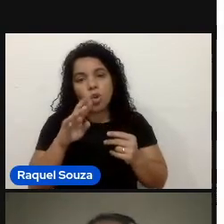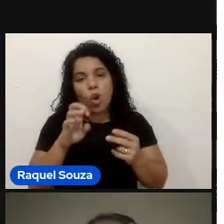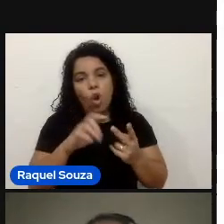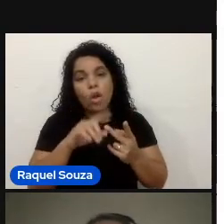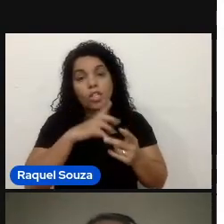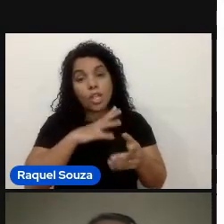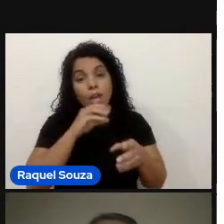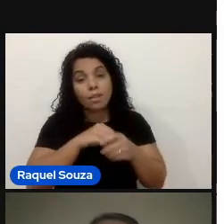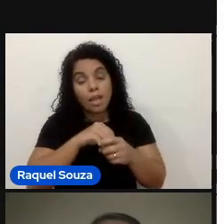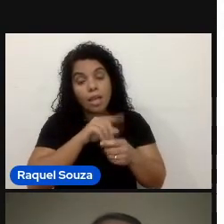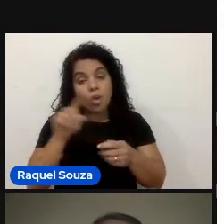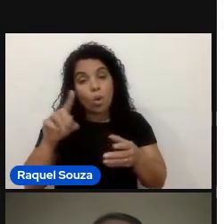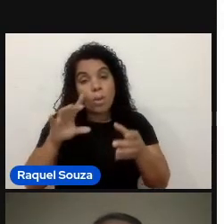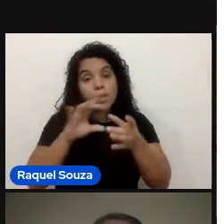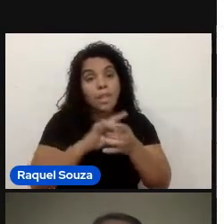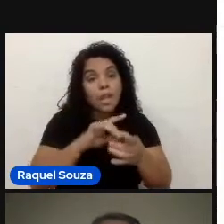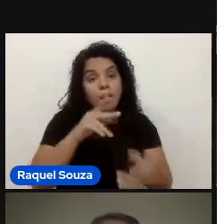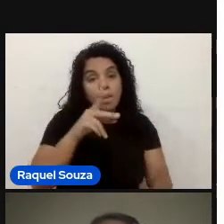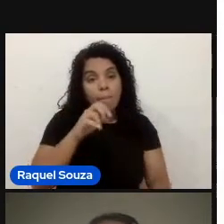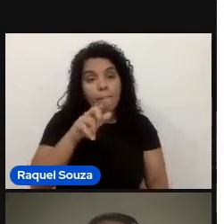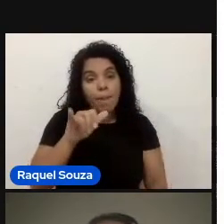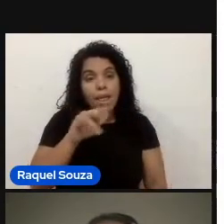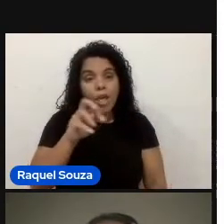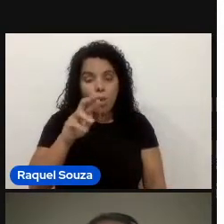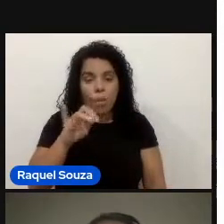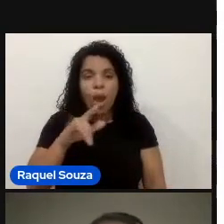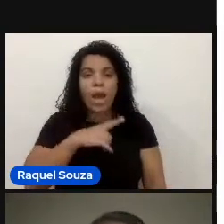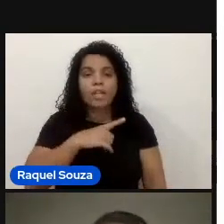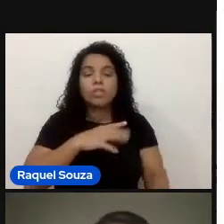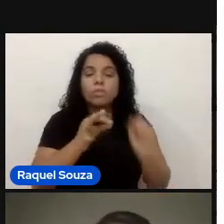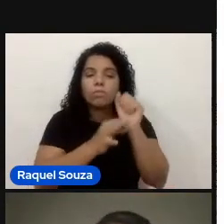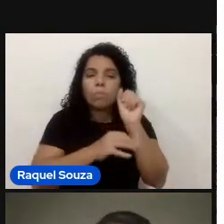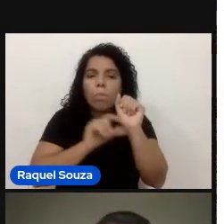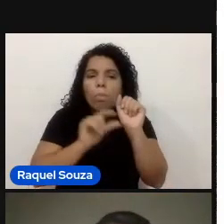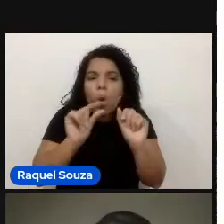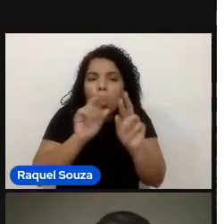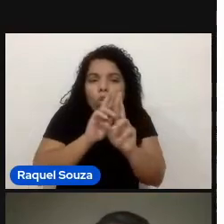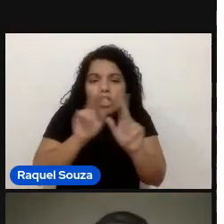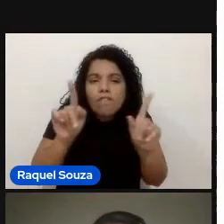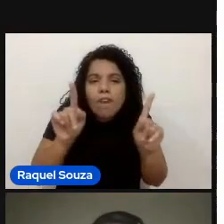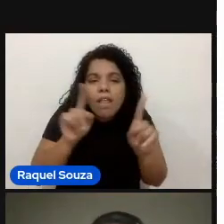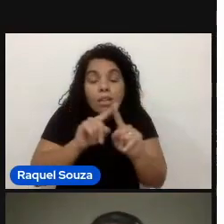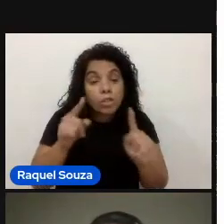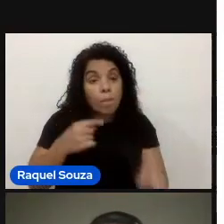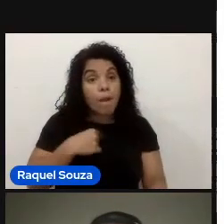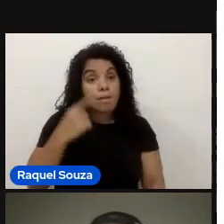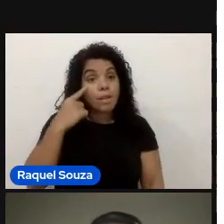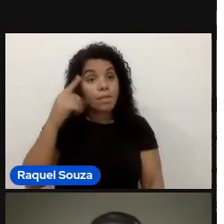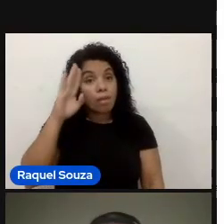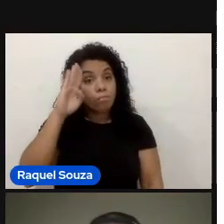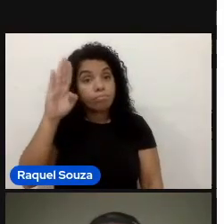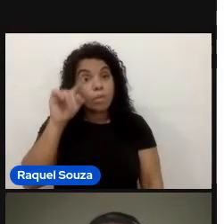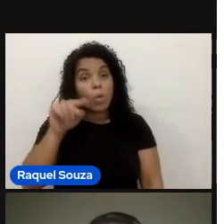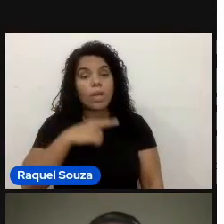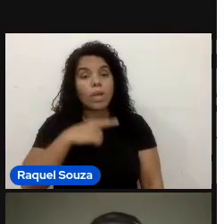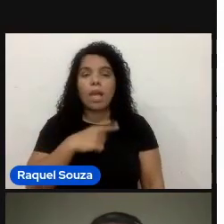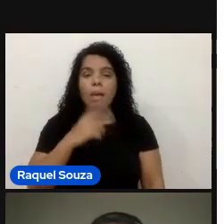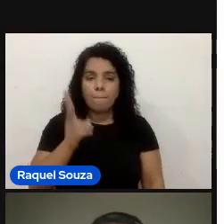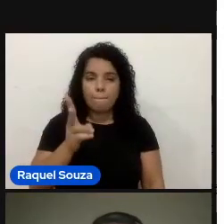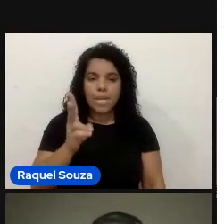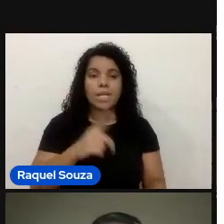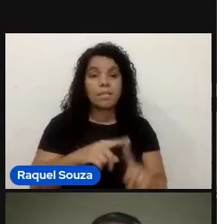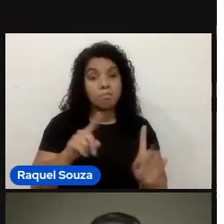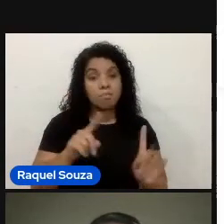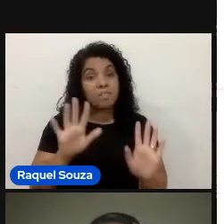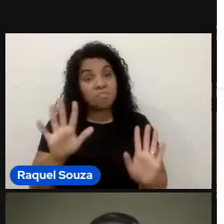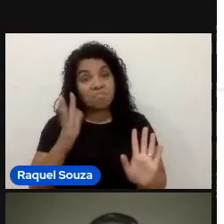uma integração com o Playwright. O código vai ser um pouco diferente, mas a ideia central é a mesma. E, sinceramente, eu uso isso